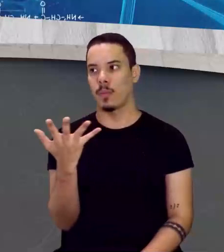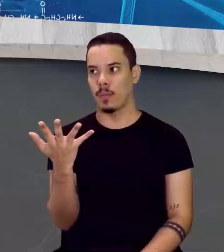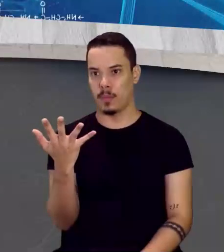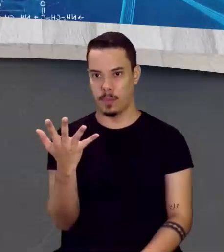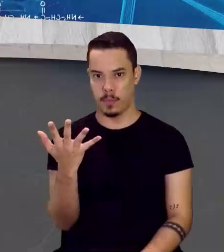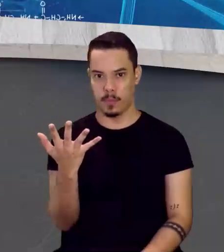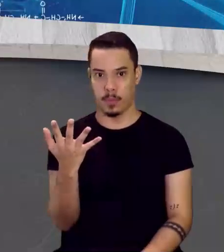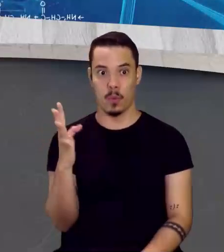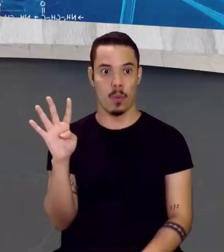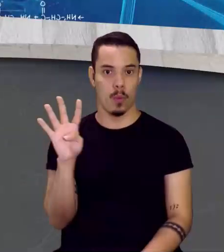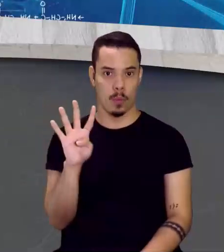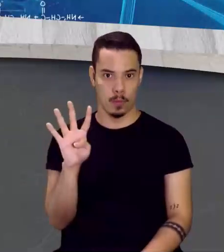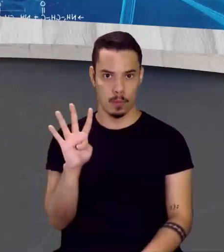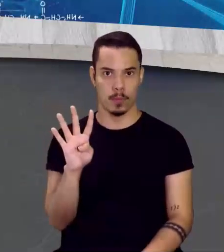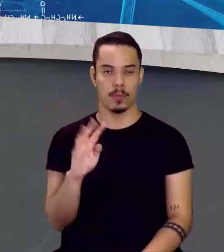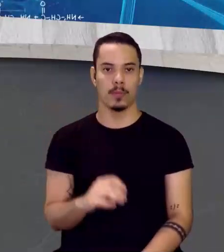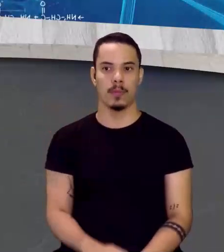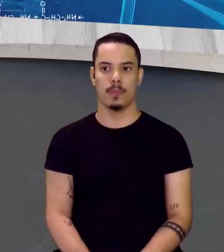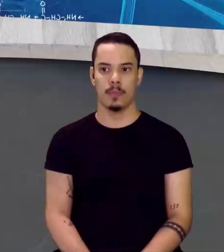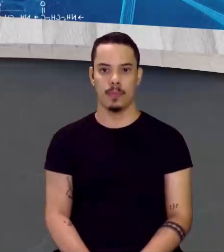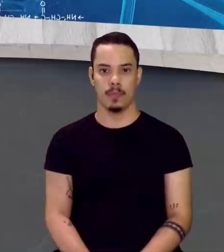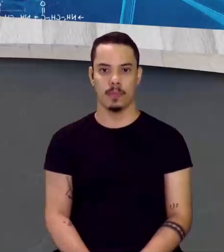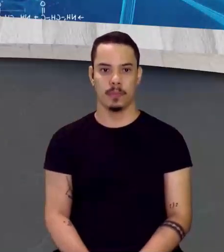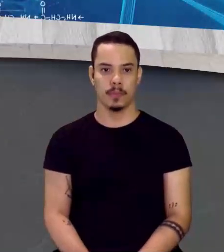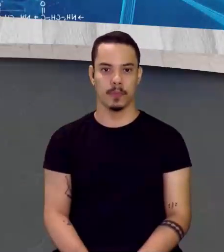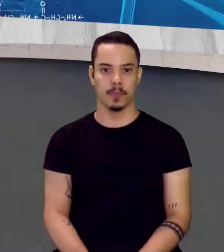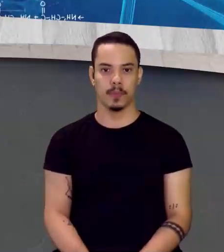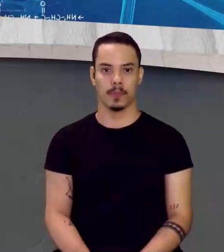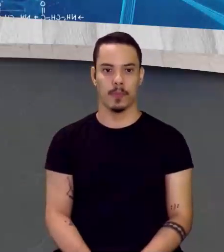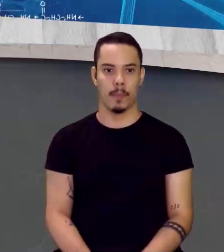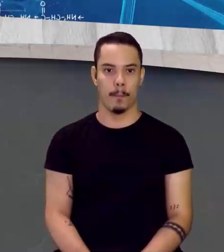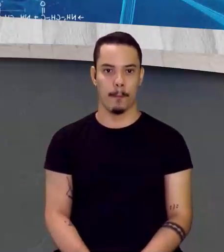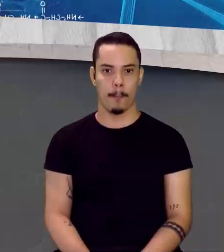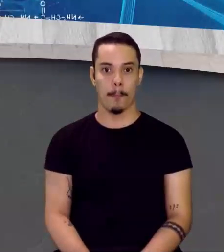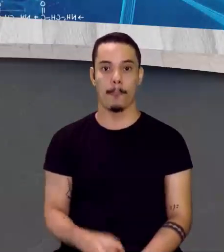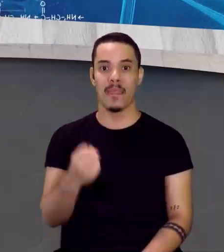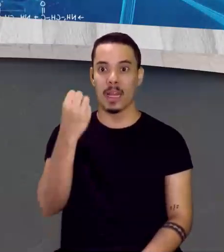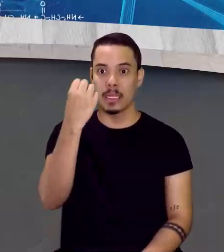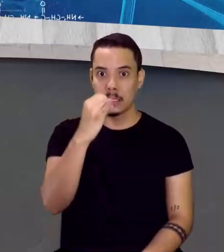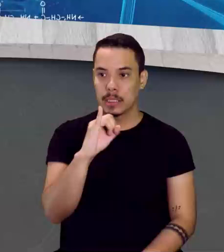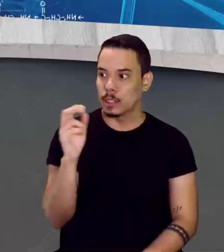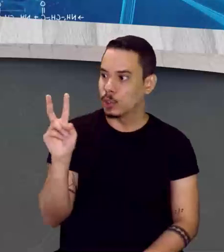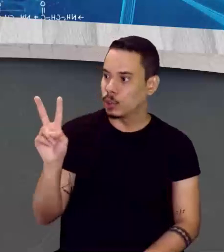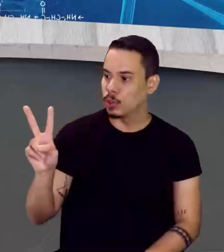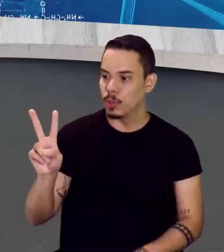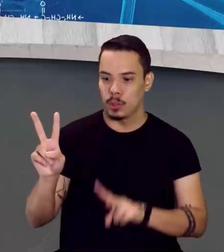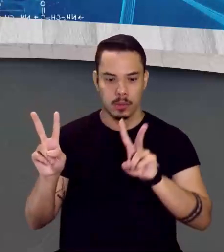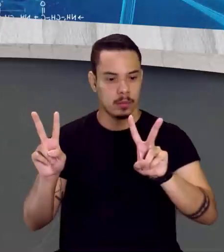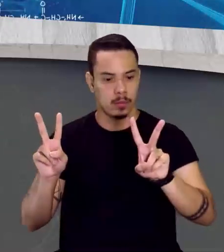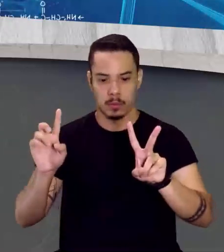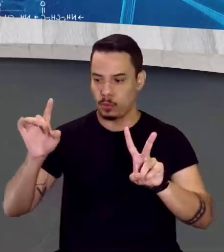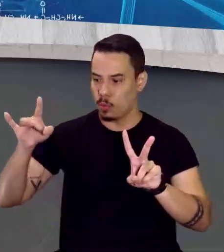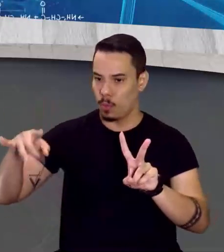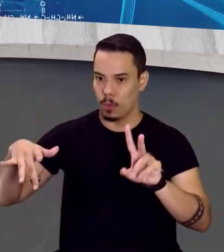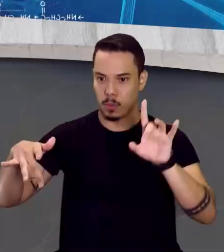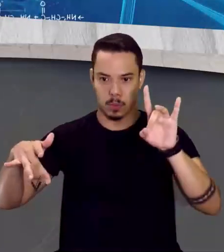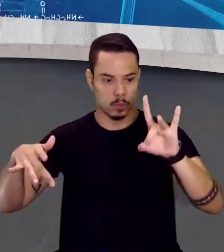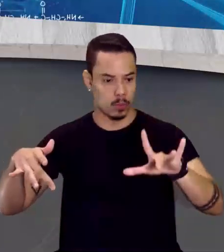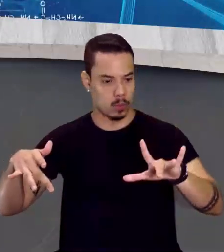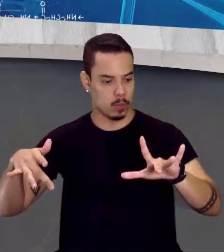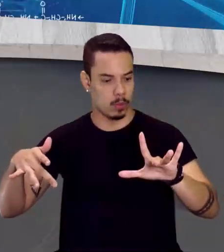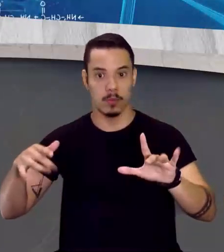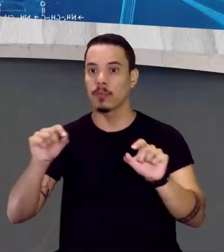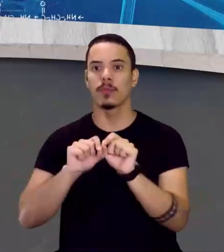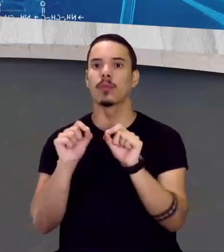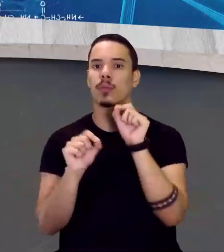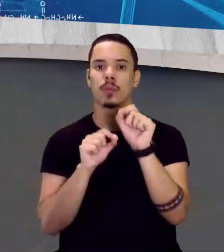oxigênio? 4 elétrons, 2 pares. Esses pares de elétrons, então o que ele